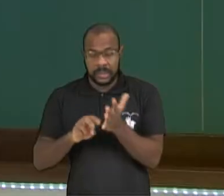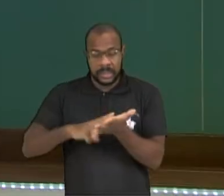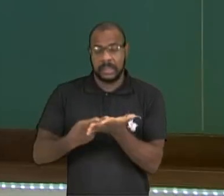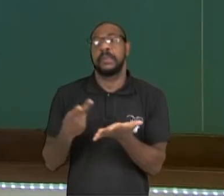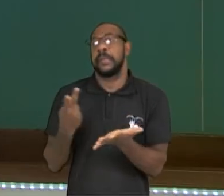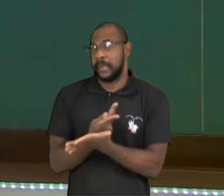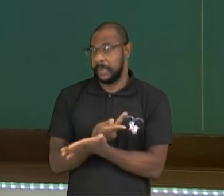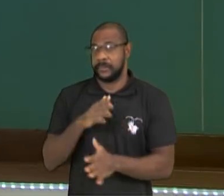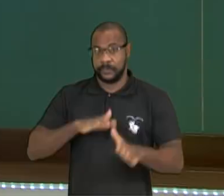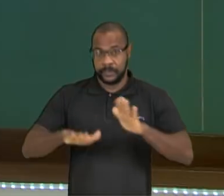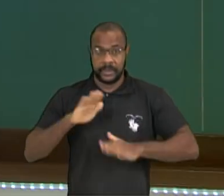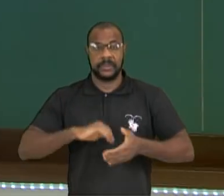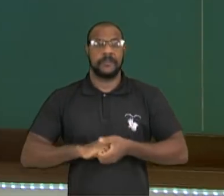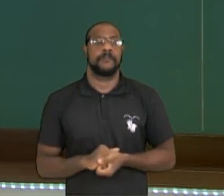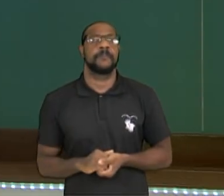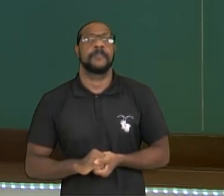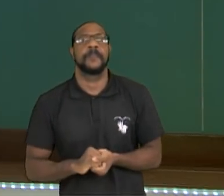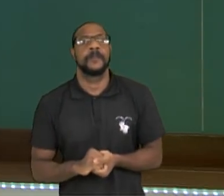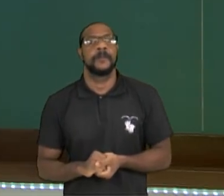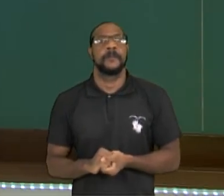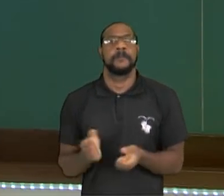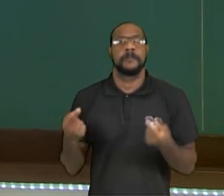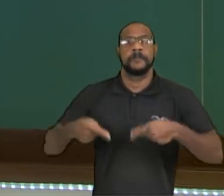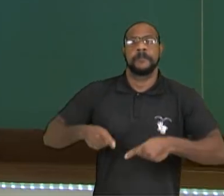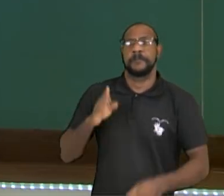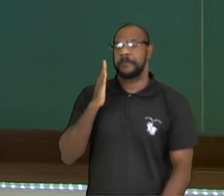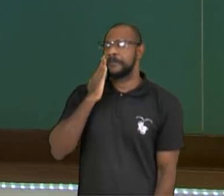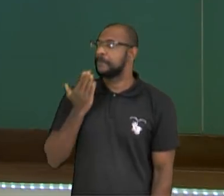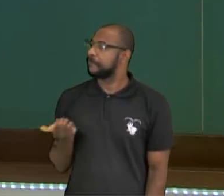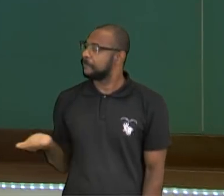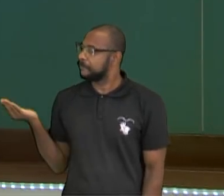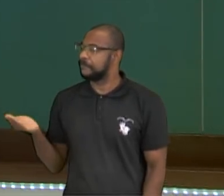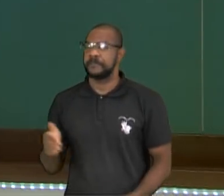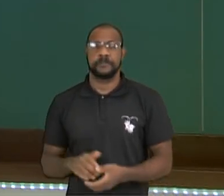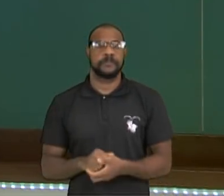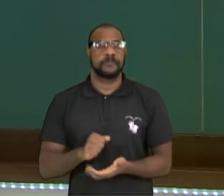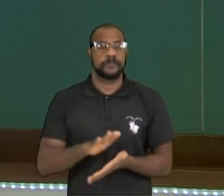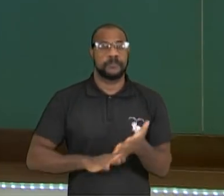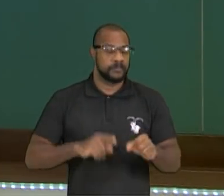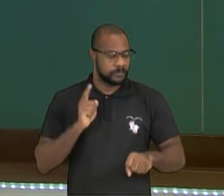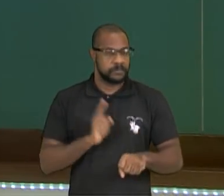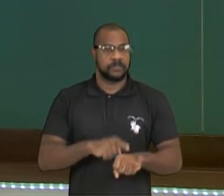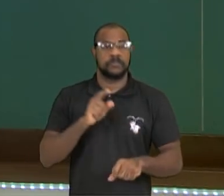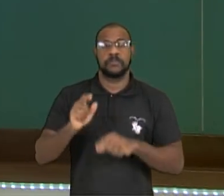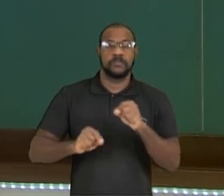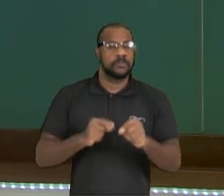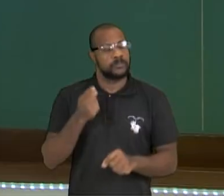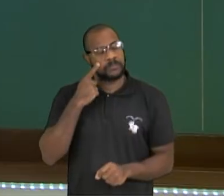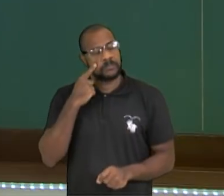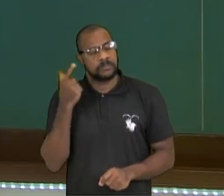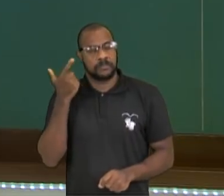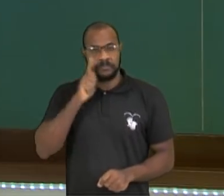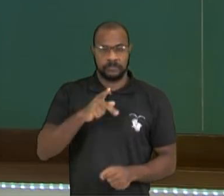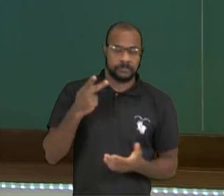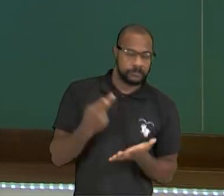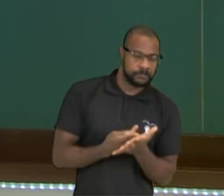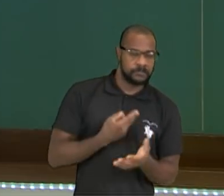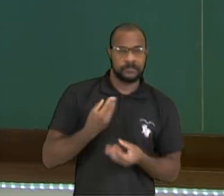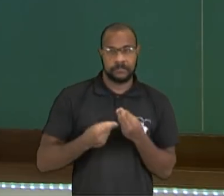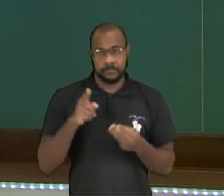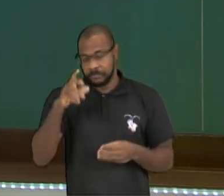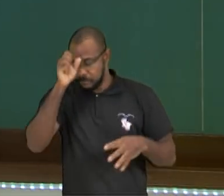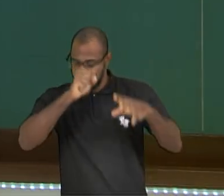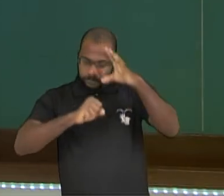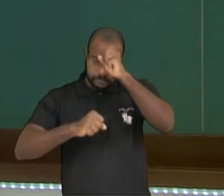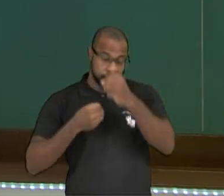go. Quiz. E agora? Então, agora é aquele momento que a gente vai ver se você acertou, se você